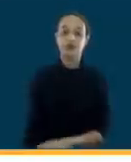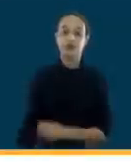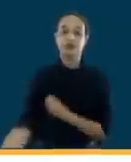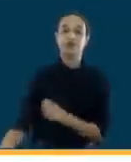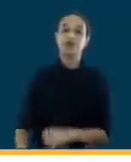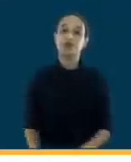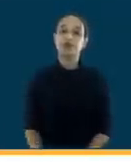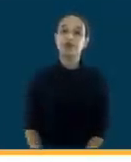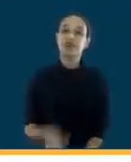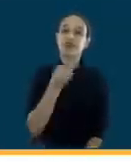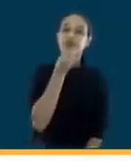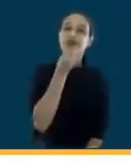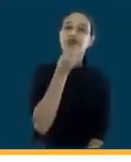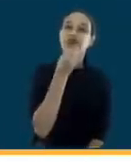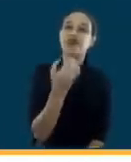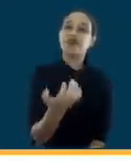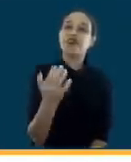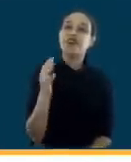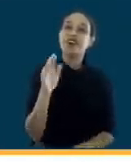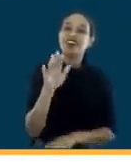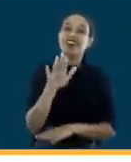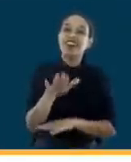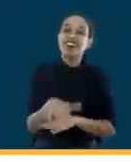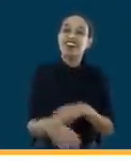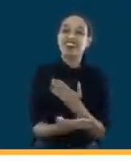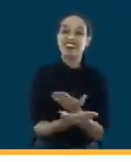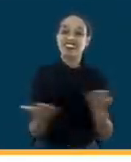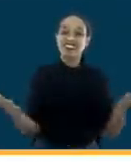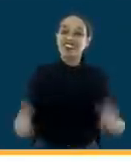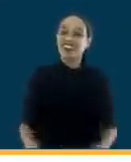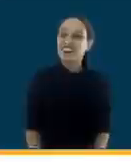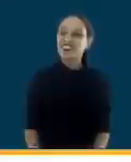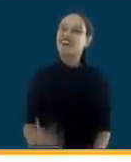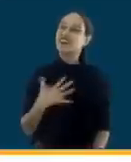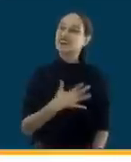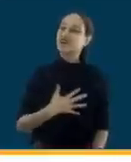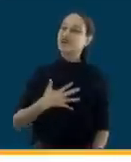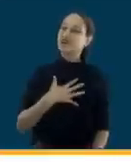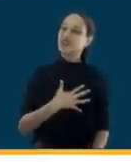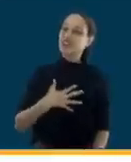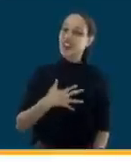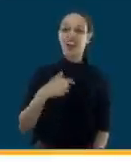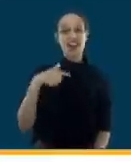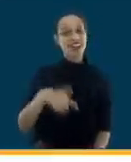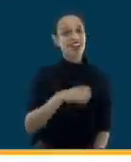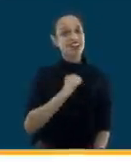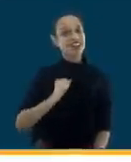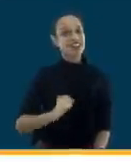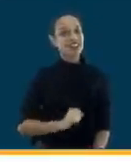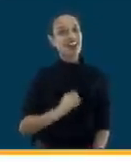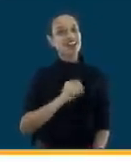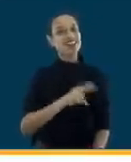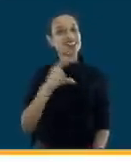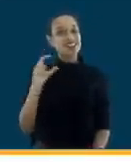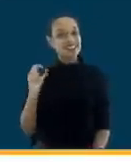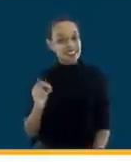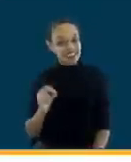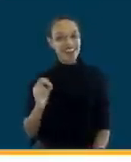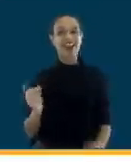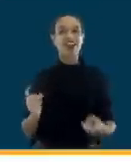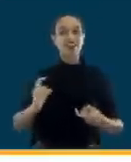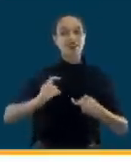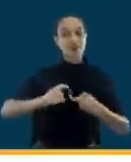Muito boa tarde a todos. É com enorme prazer que o SESC, o SENAC, em parceria com a FEComércio